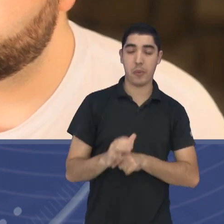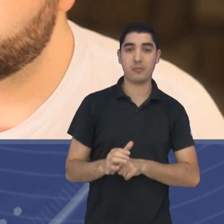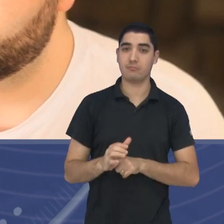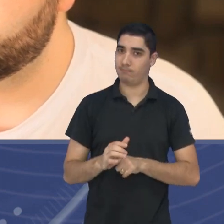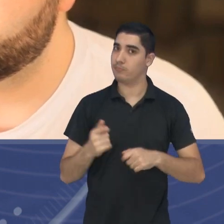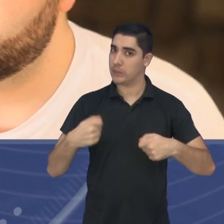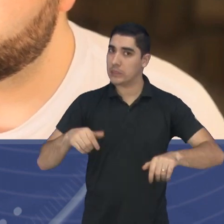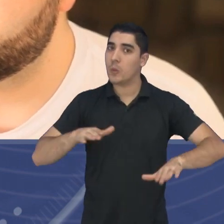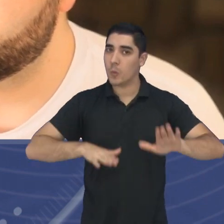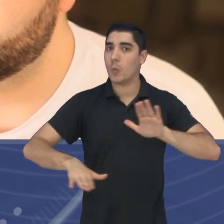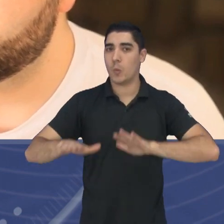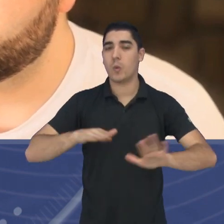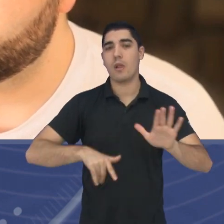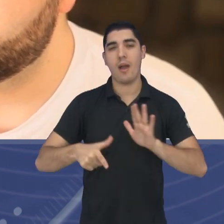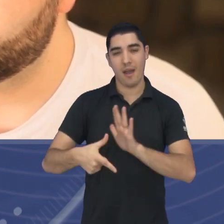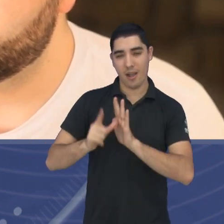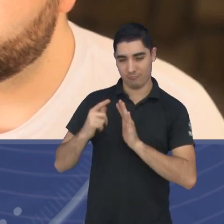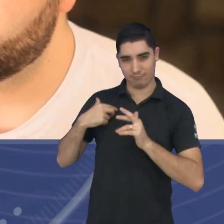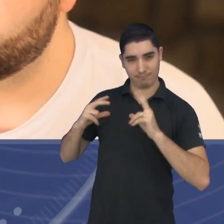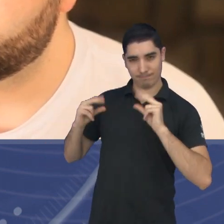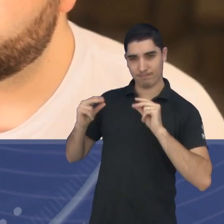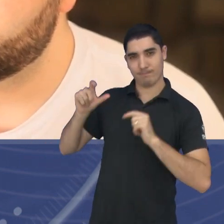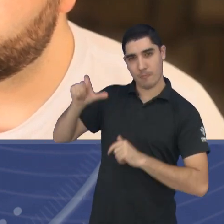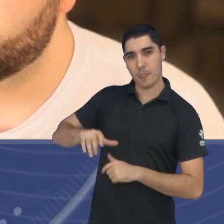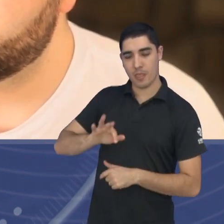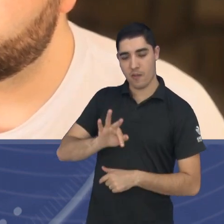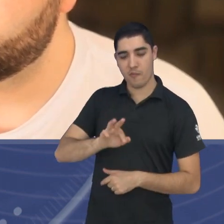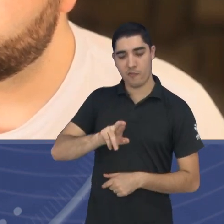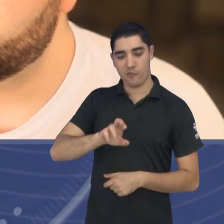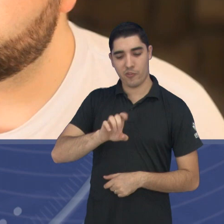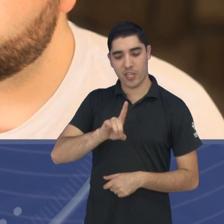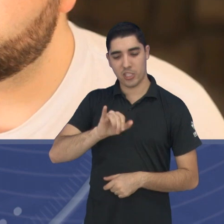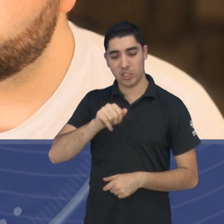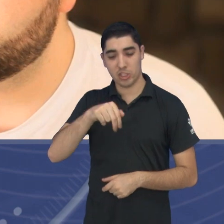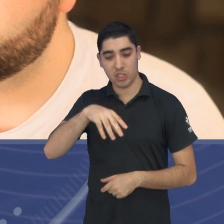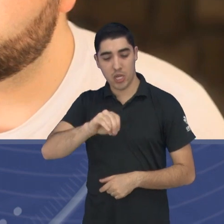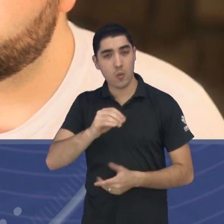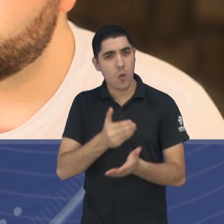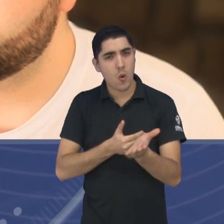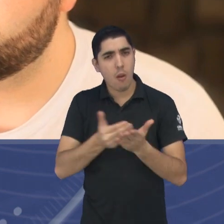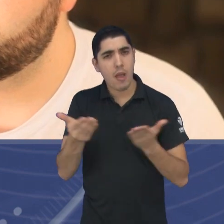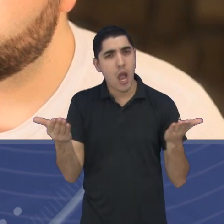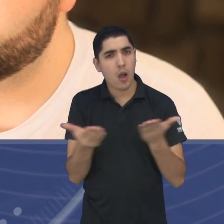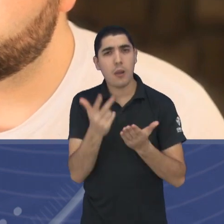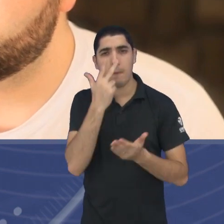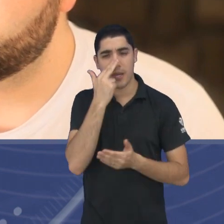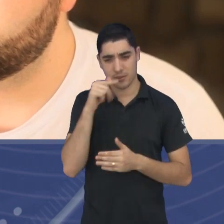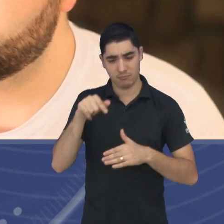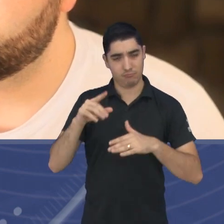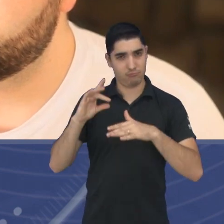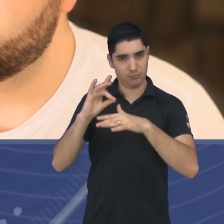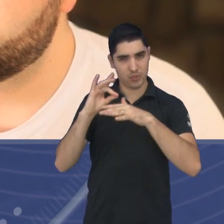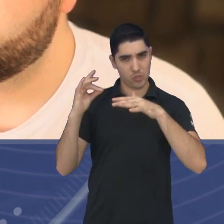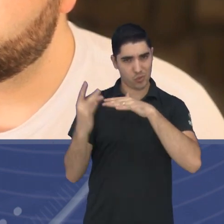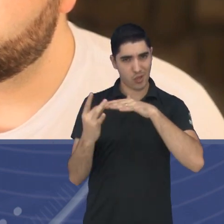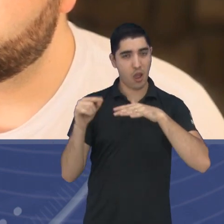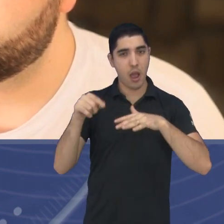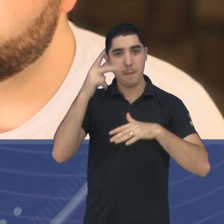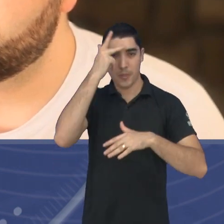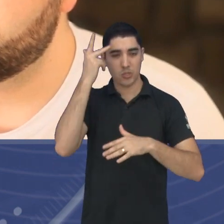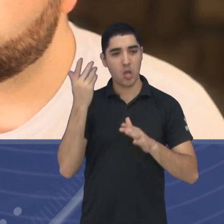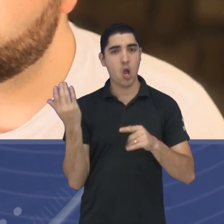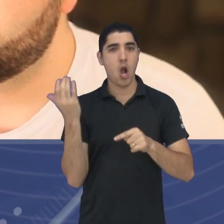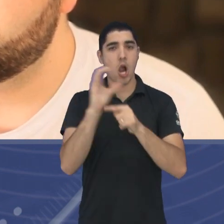falava, eu comentei com o Frediano antes de iniciar o programa, agora está uma onda numa determinada rede social também, da pessoa postar qual que é seu